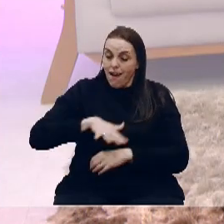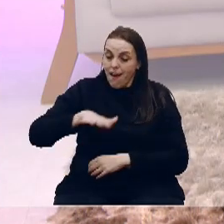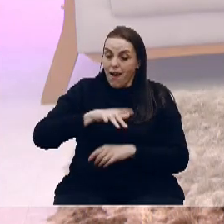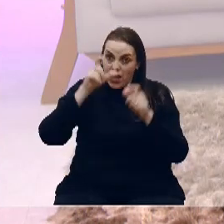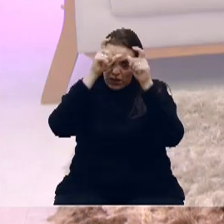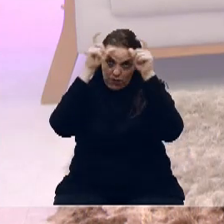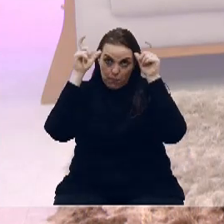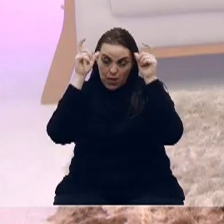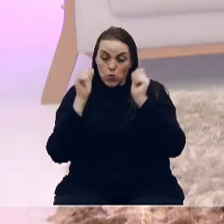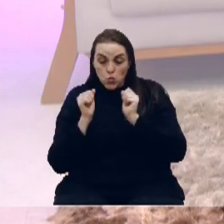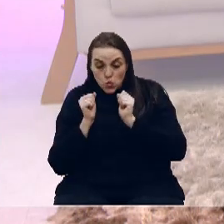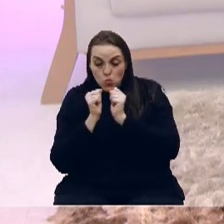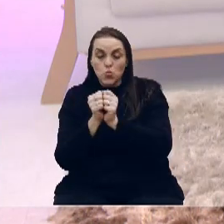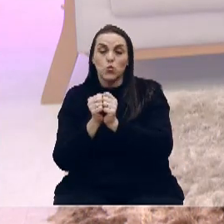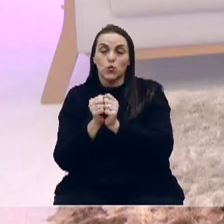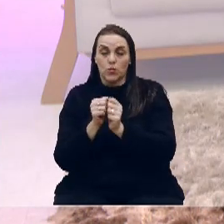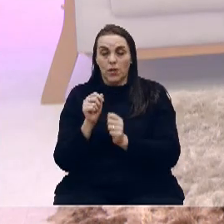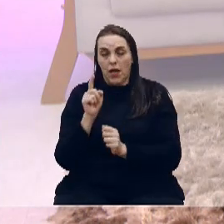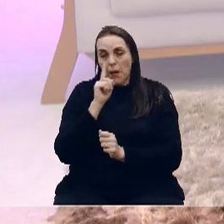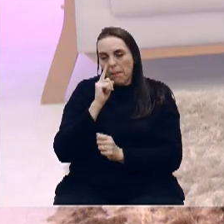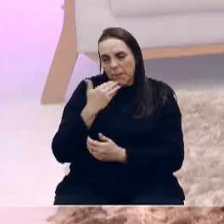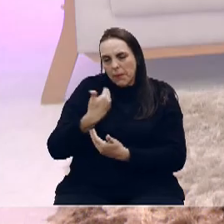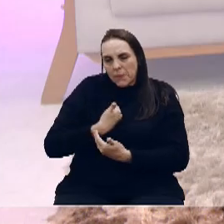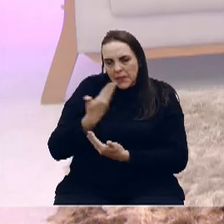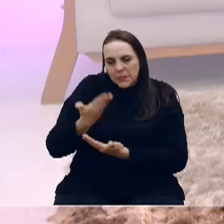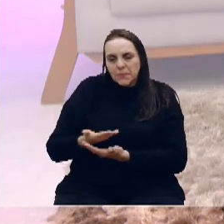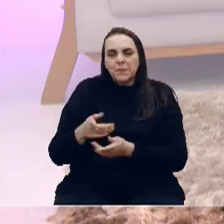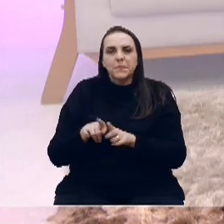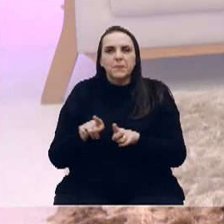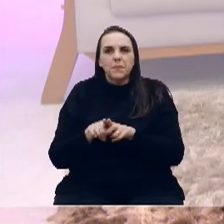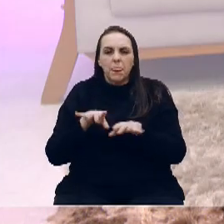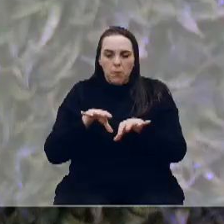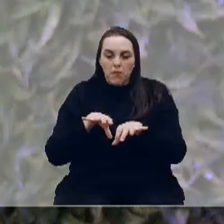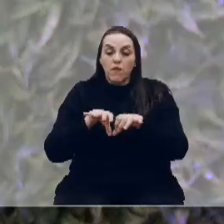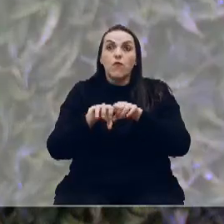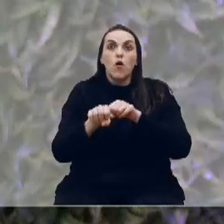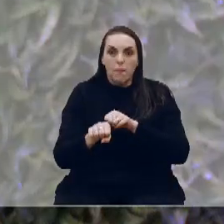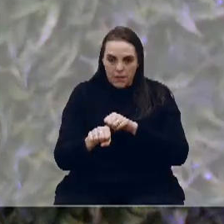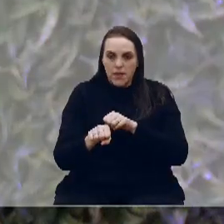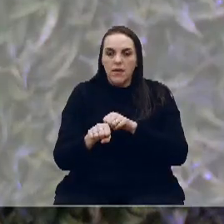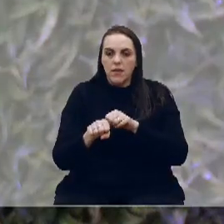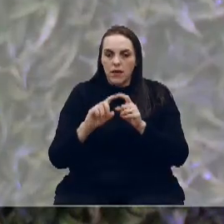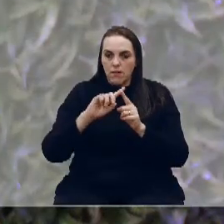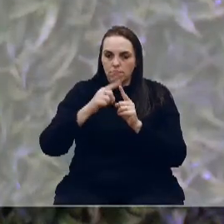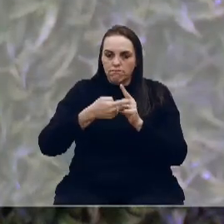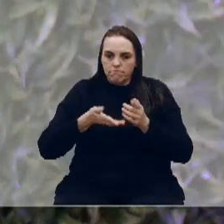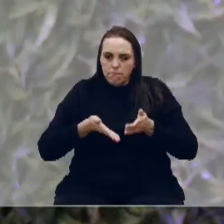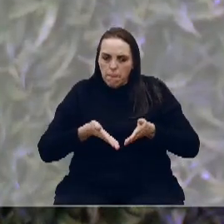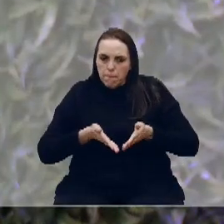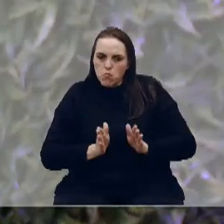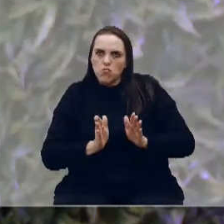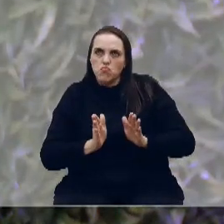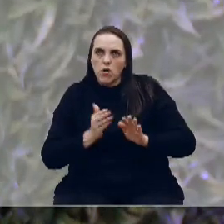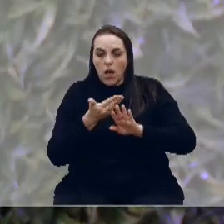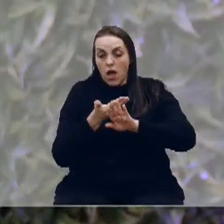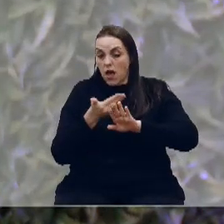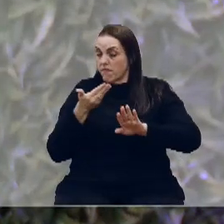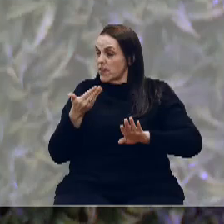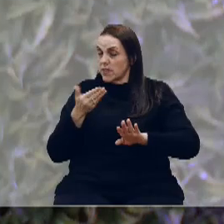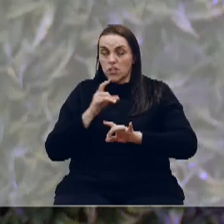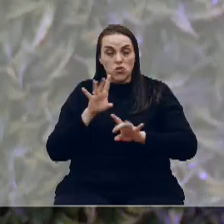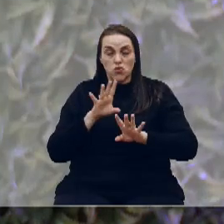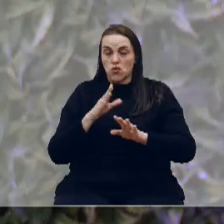com a maternidade. Eu me formei, eu estava ganhando meu filho já, então eu fiquei só o período da licença maternidade